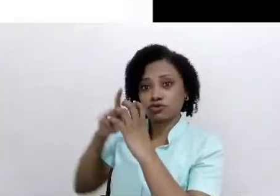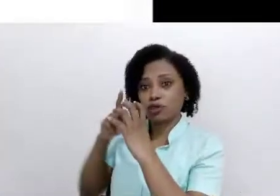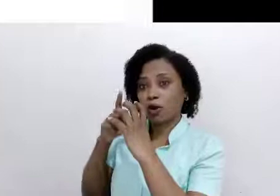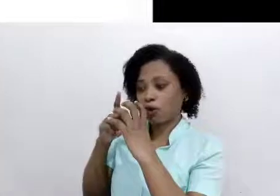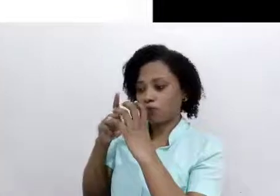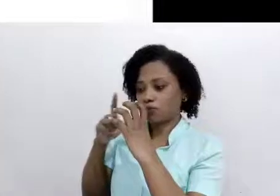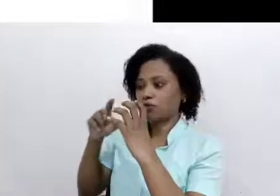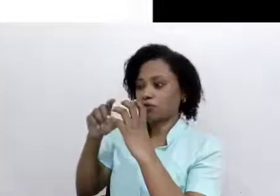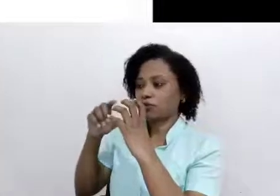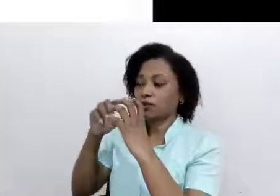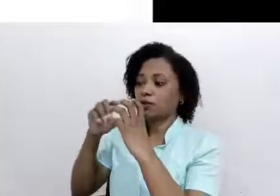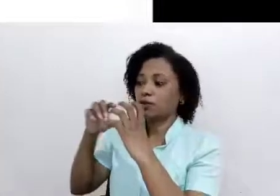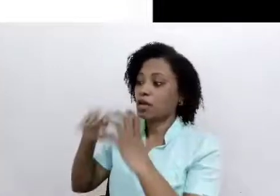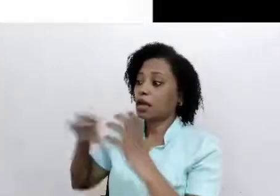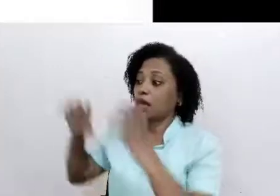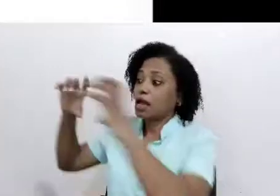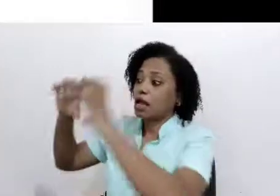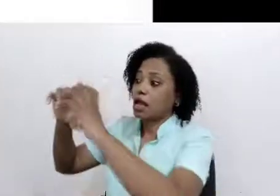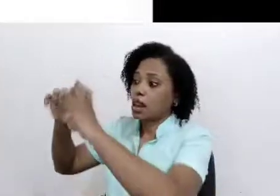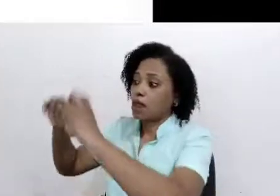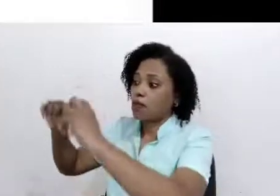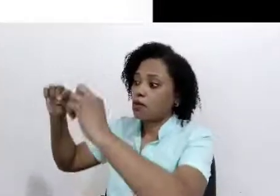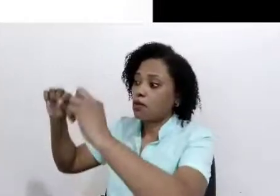Aqui a gente tem a Terra,